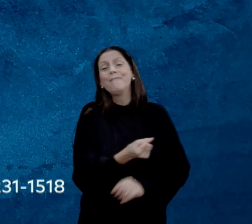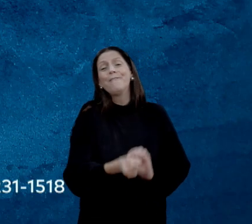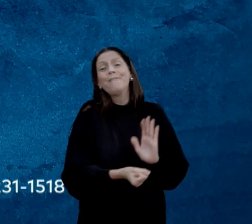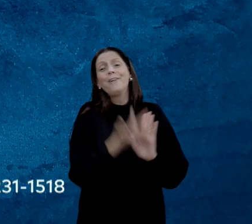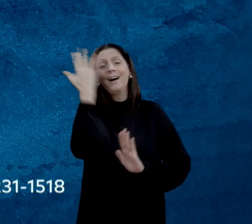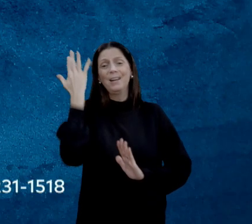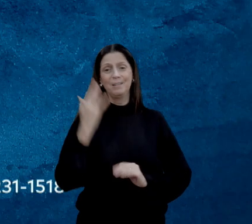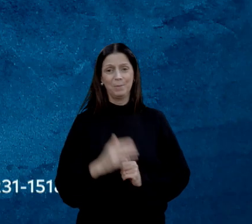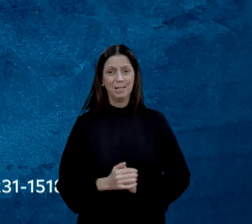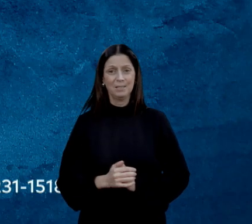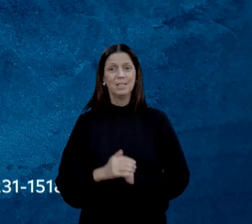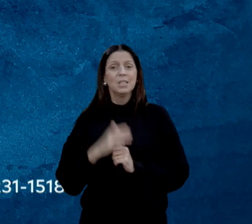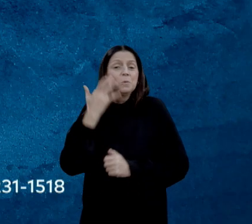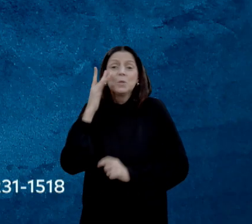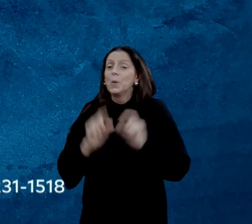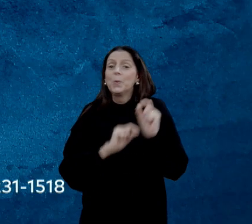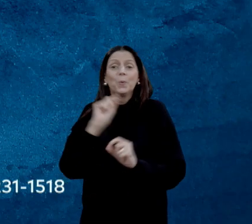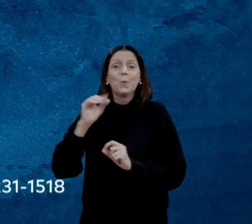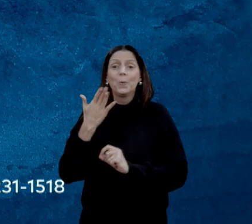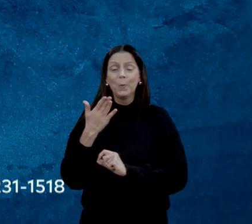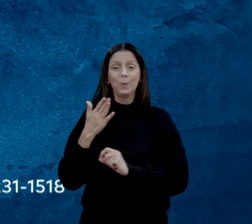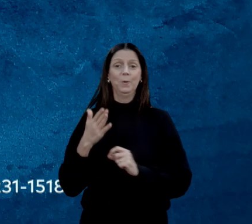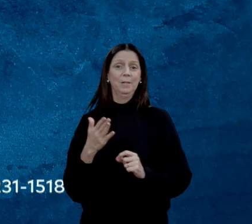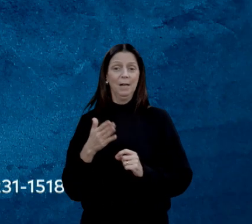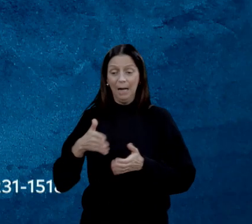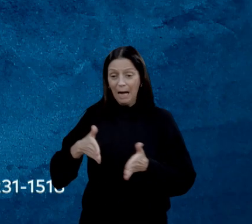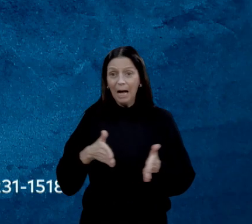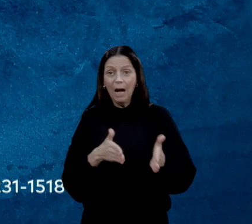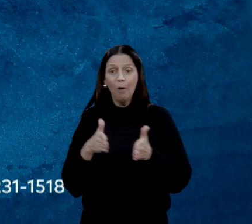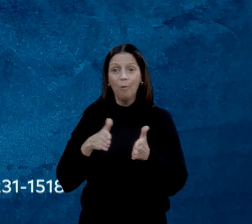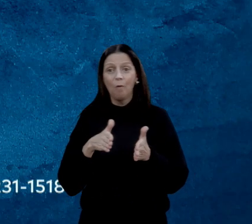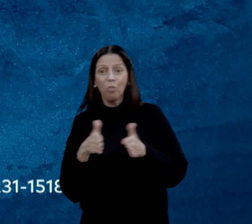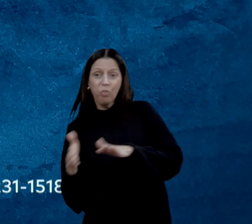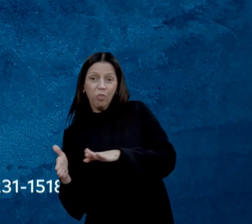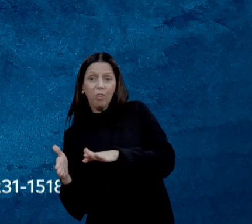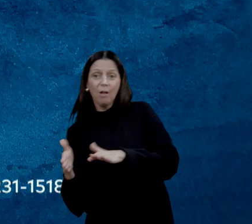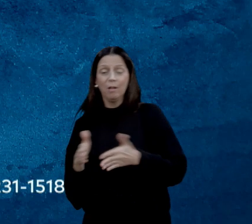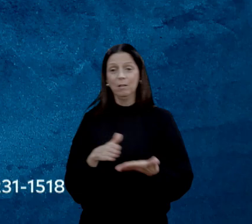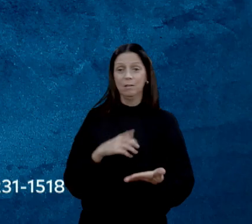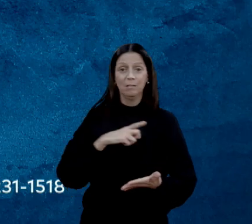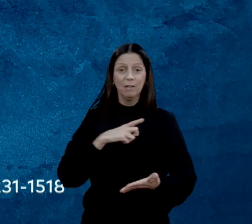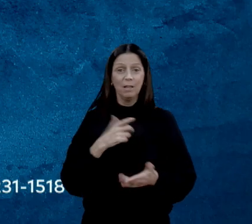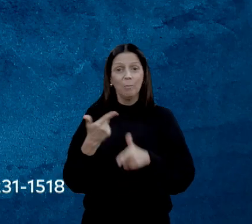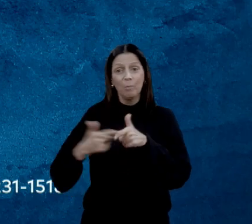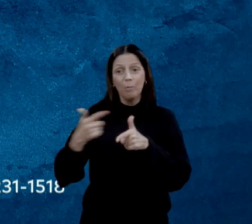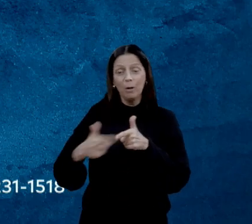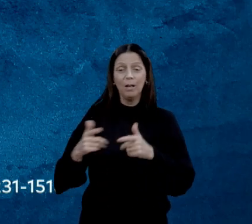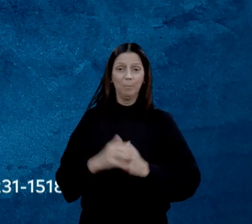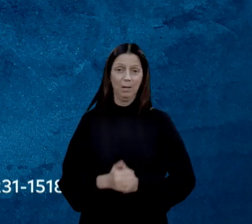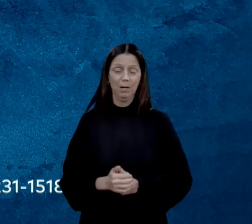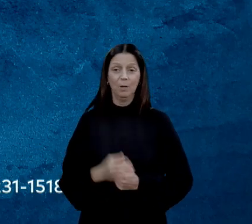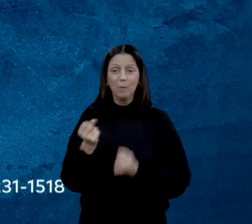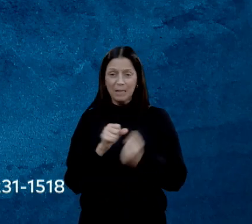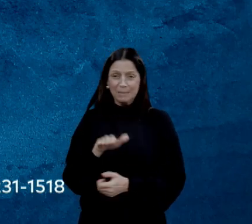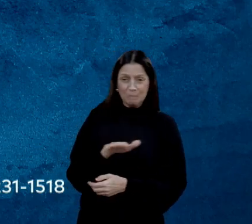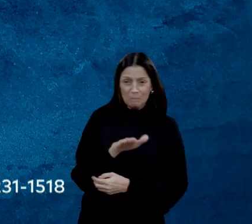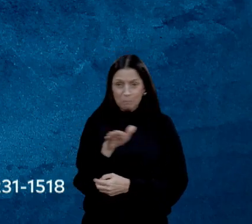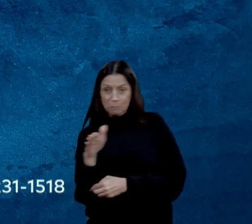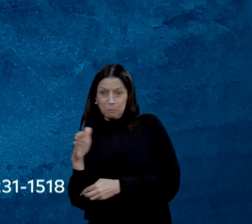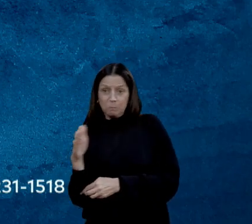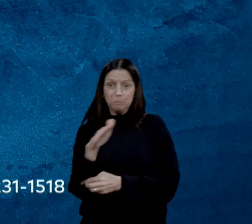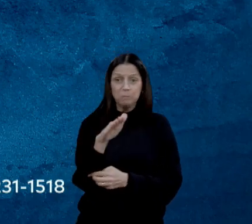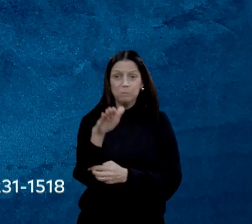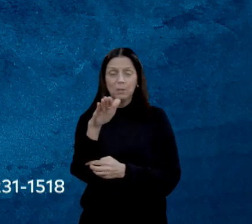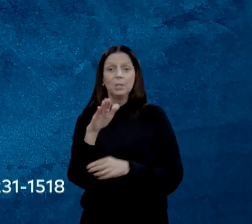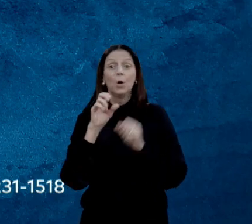meio-fio afundou, a tubulação, não sei, o calçamento. Olha lá como é que está a situação da rua. Os carros passando com dificuldade lá no loteamento Donedite. Eu podia ficar aqui